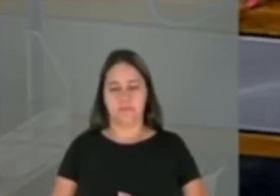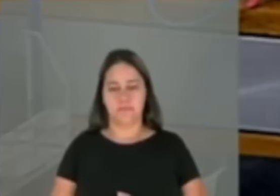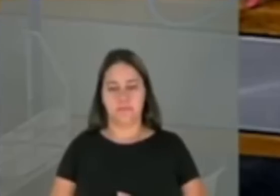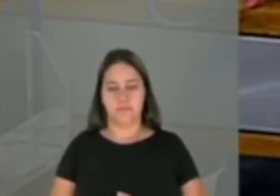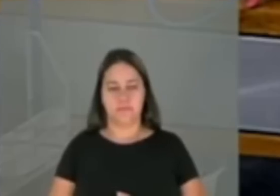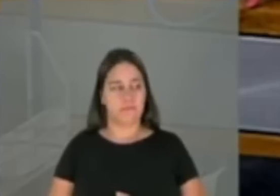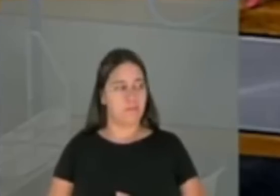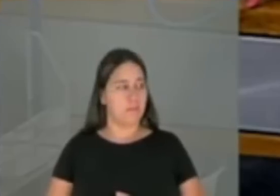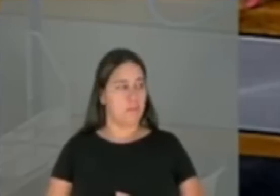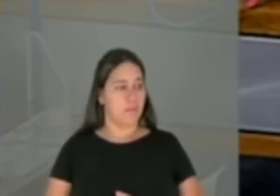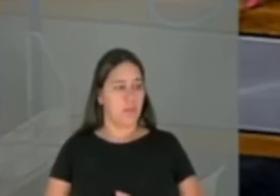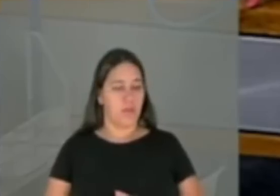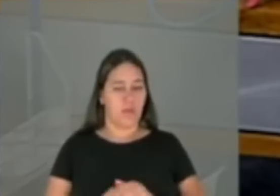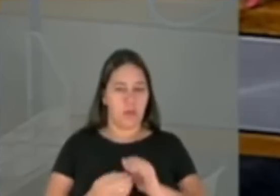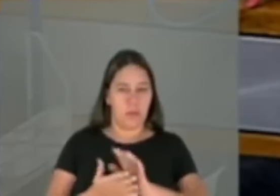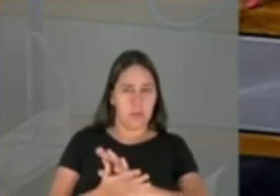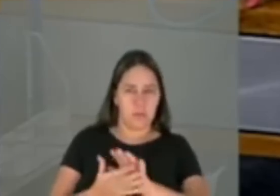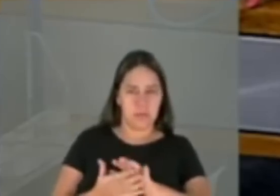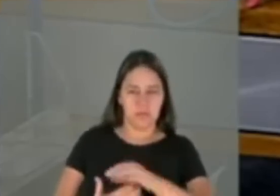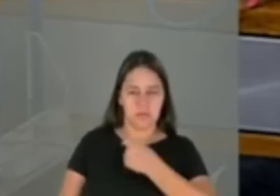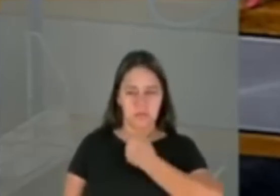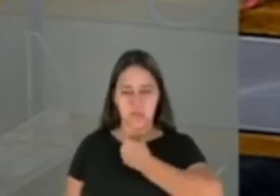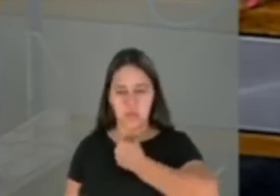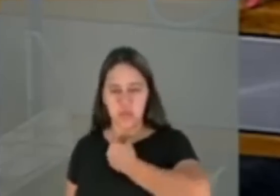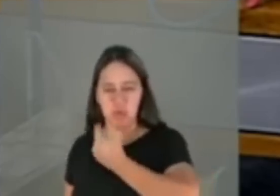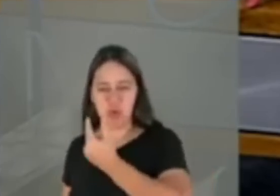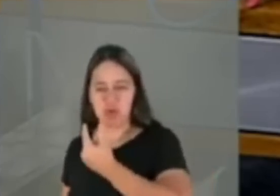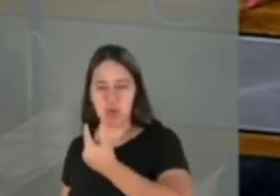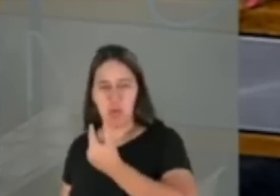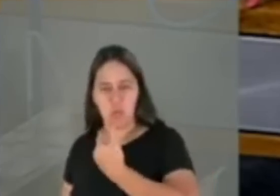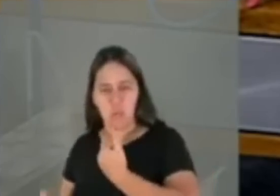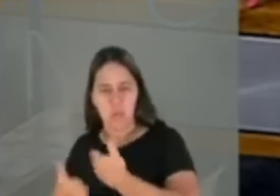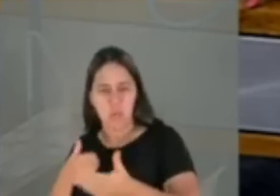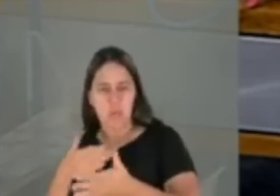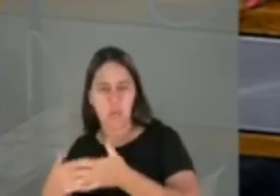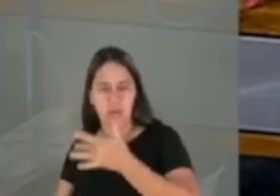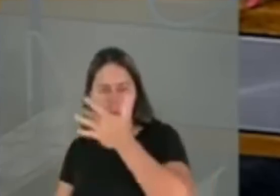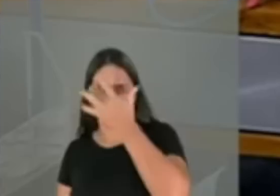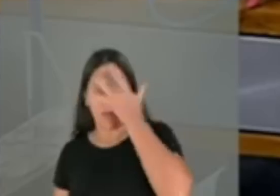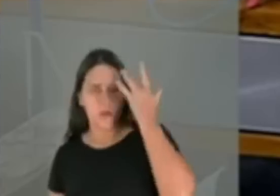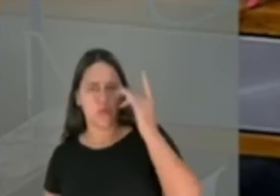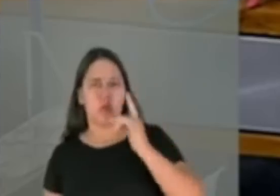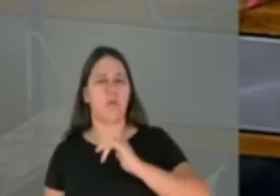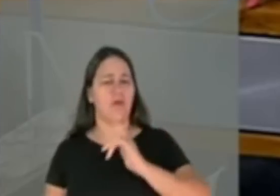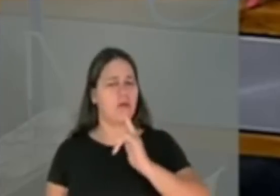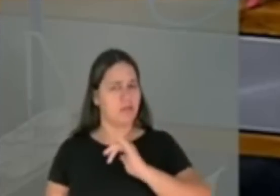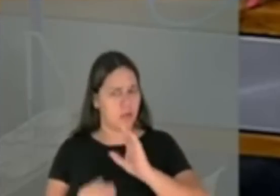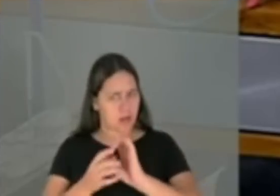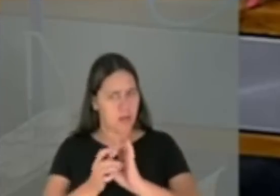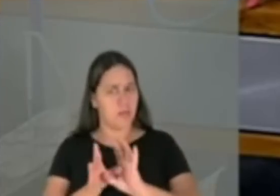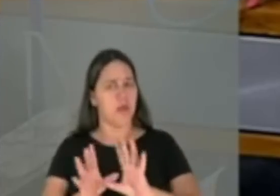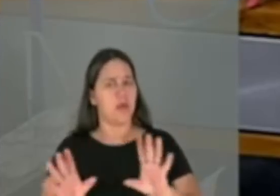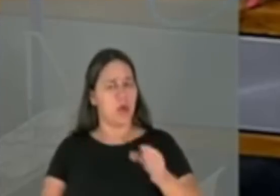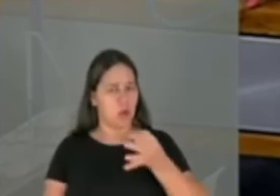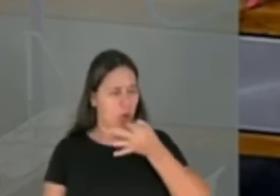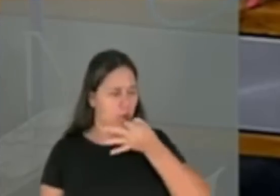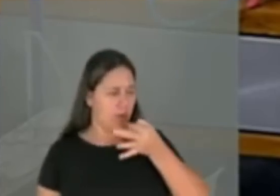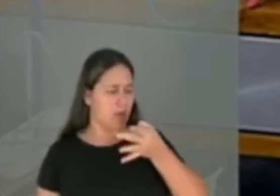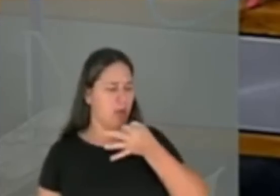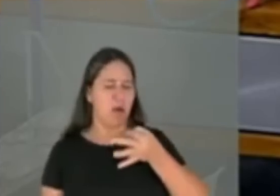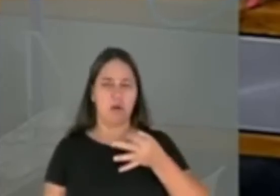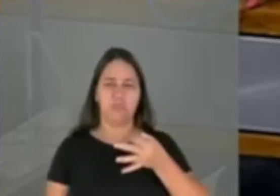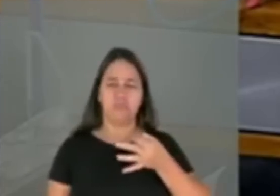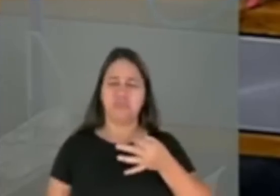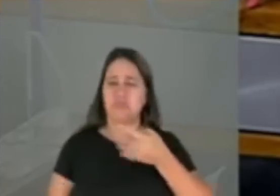agressivas essa como essa parlamentar de inquérito qualquer pessoa do povo tem a liberdade de opinião de expressão e se